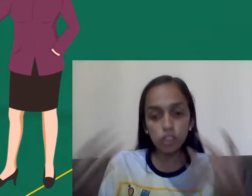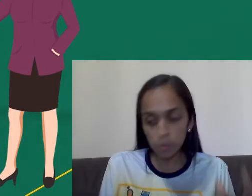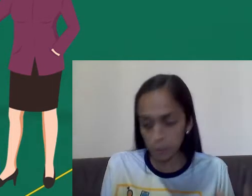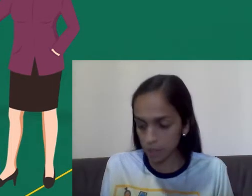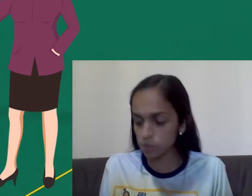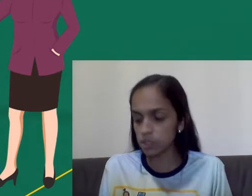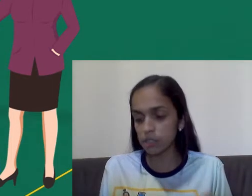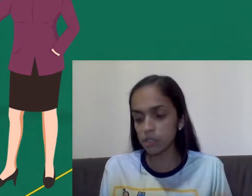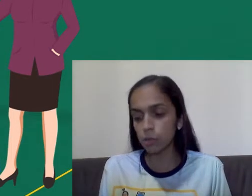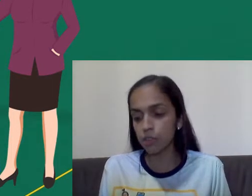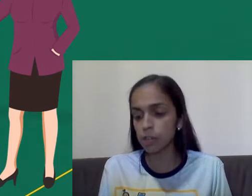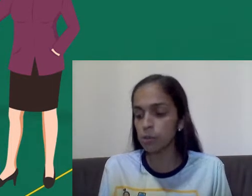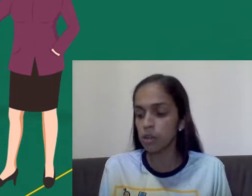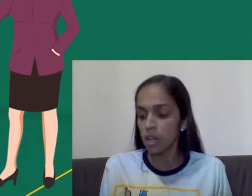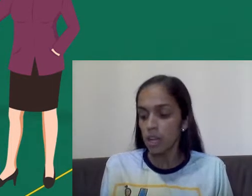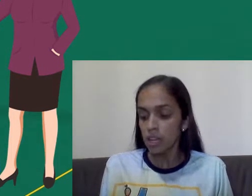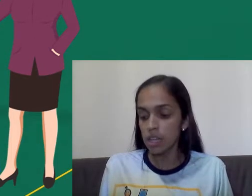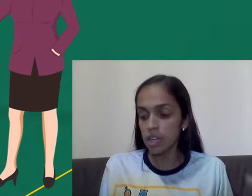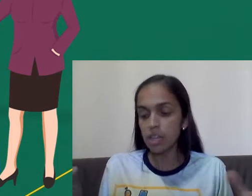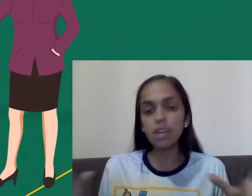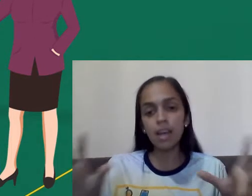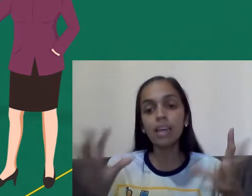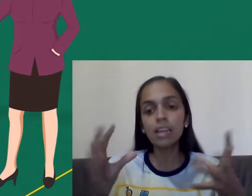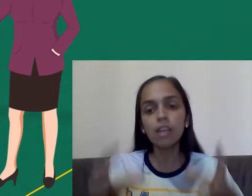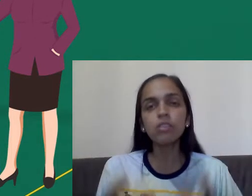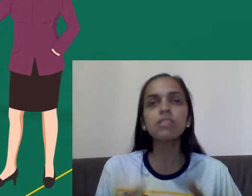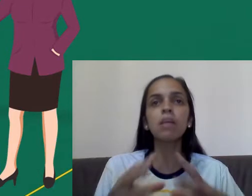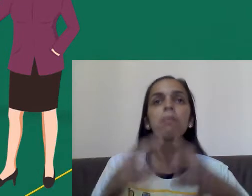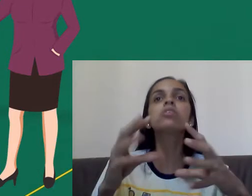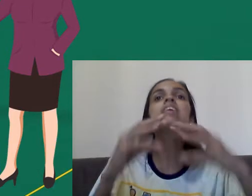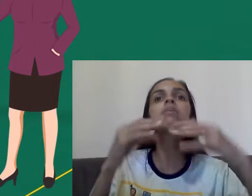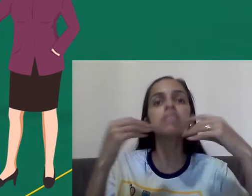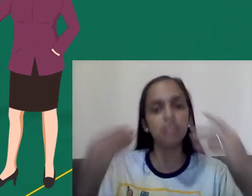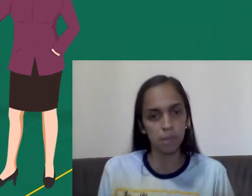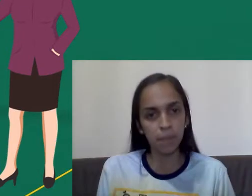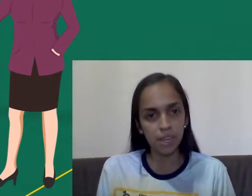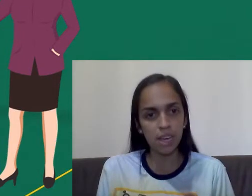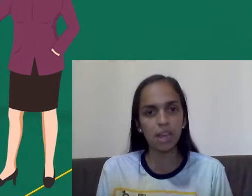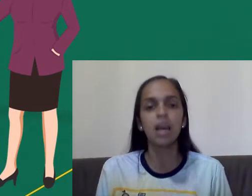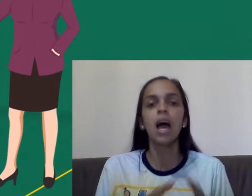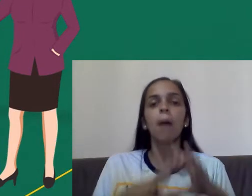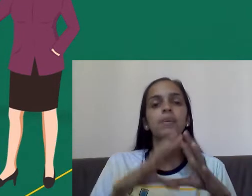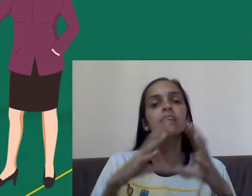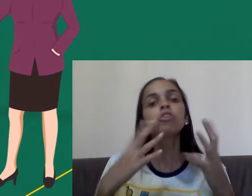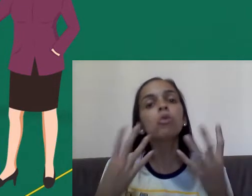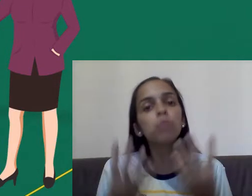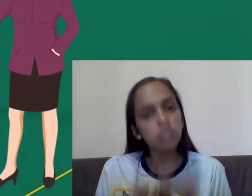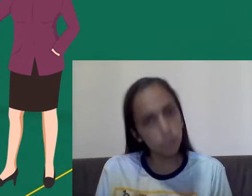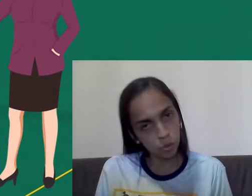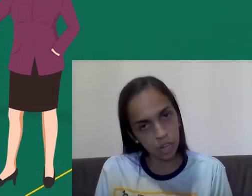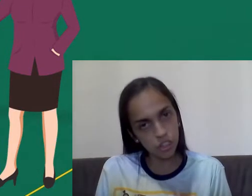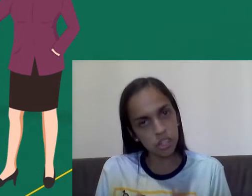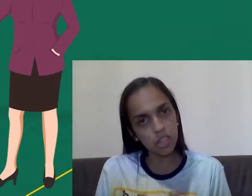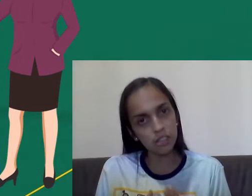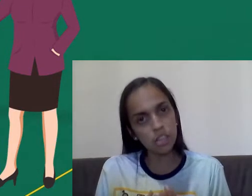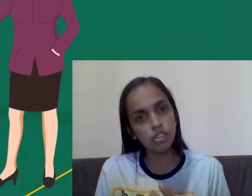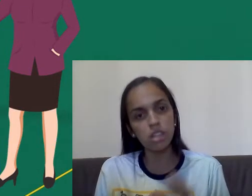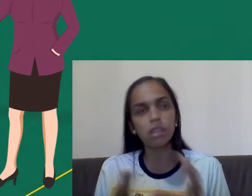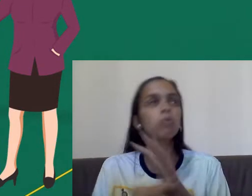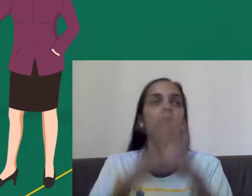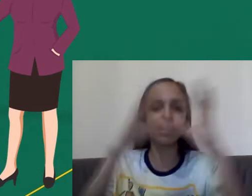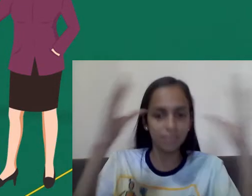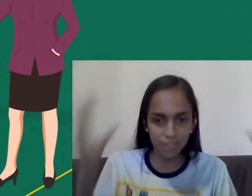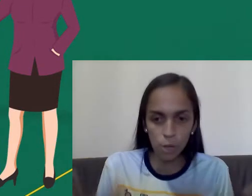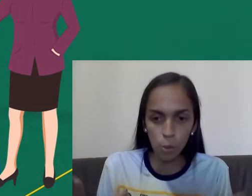alguns investimentos que têm sido feitos. E aqui na nossa cidade, por ser uma cidade pequena, apesar de todo esse contraste que